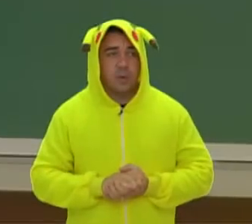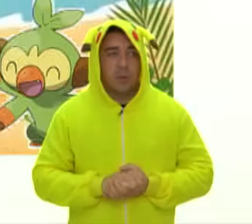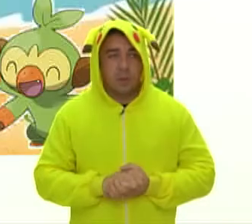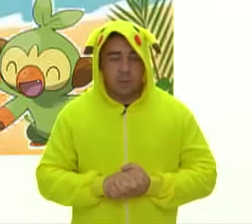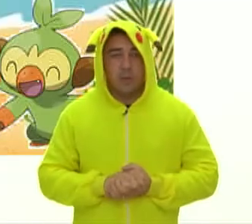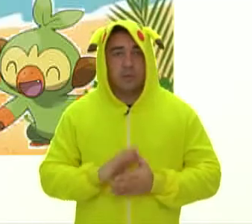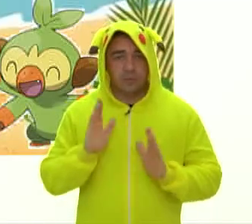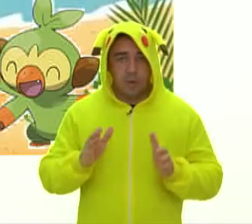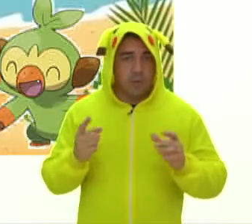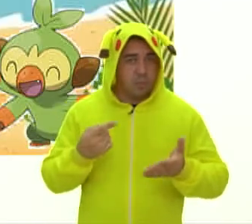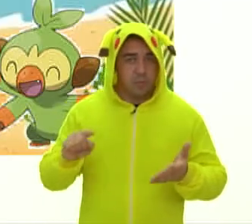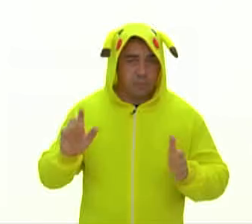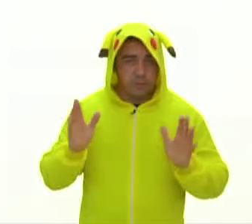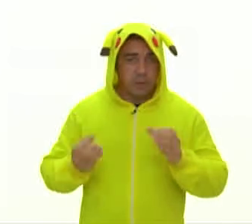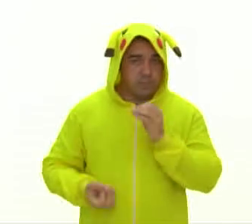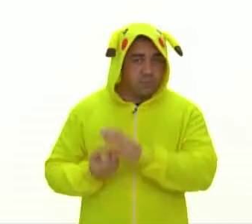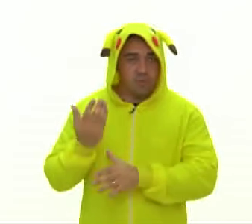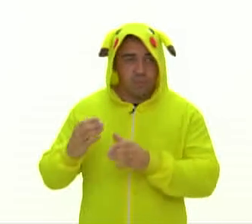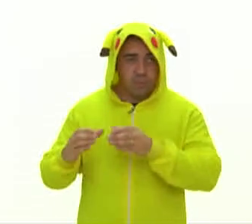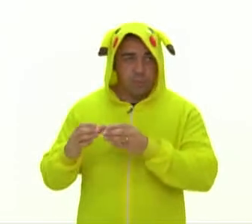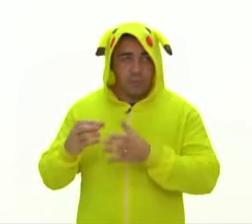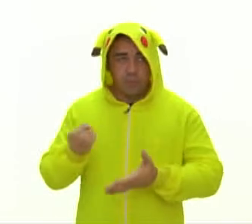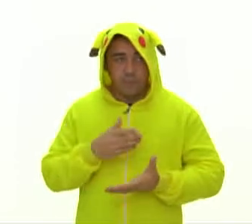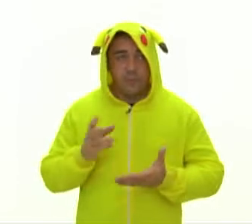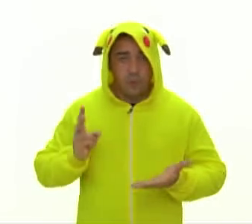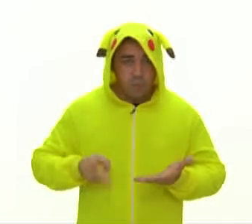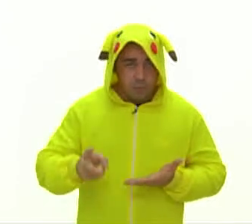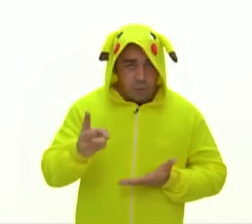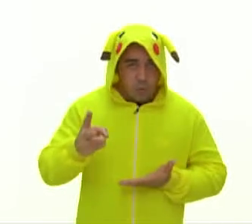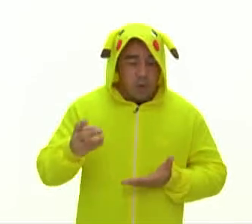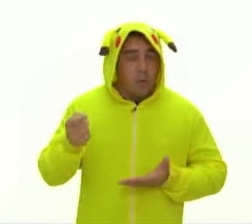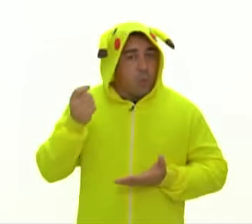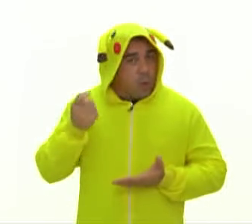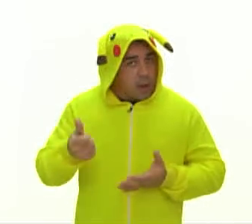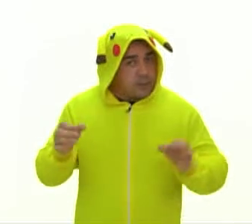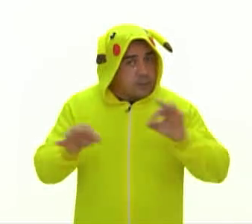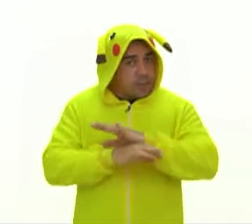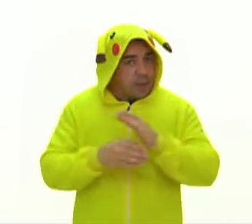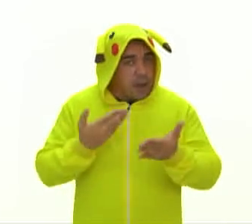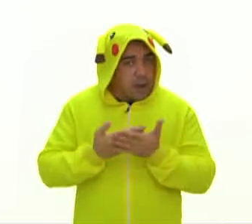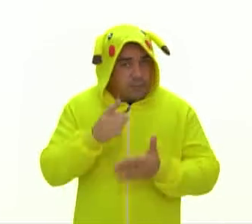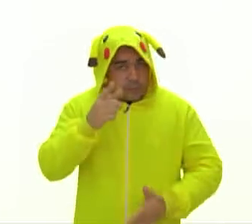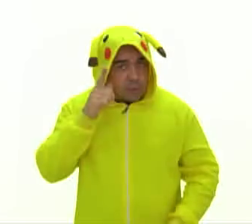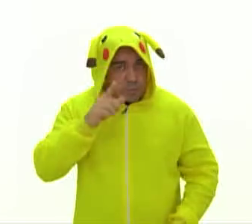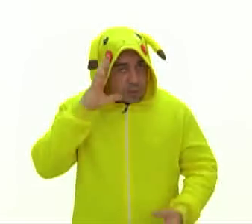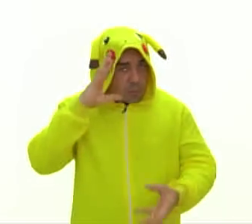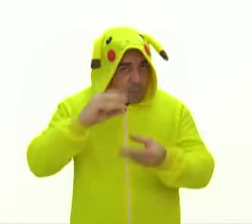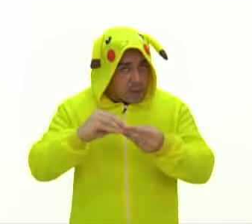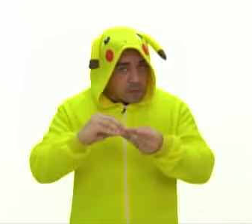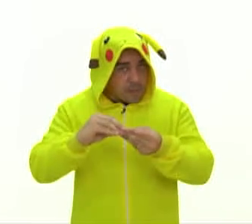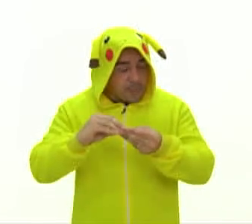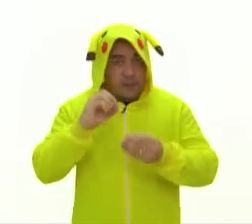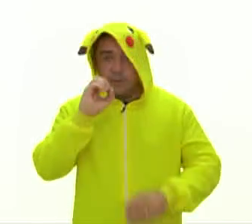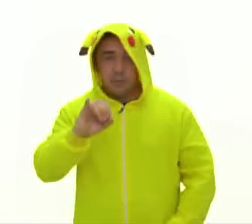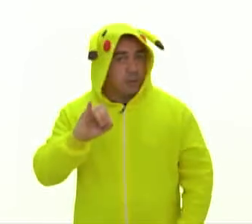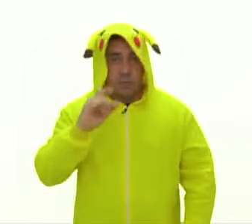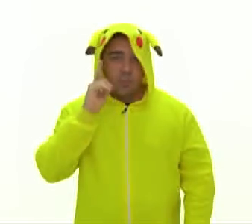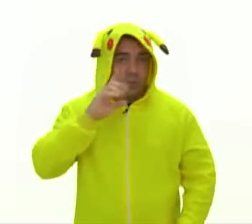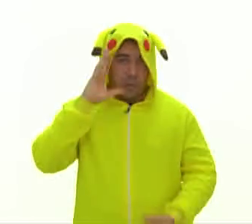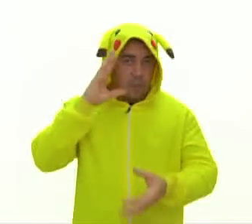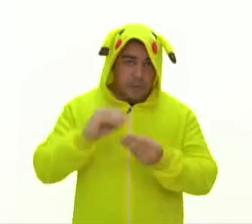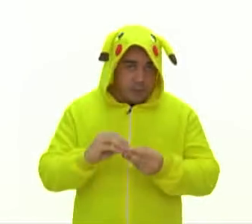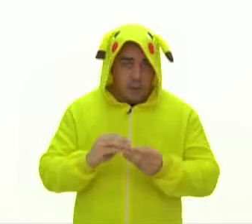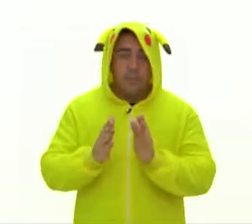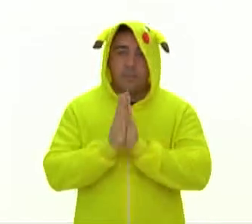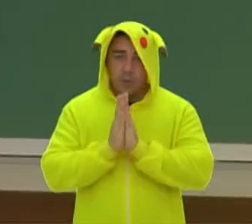aqui, a especiação, certo? Continuando aqui, quase acabando a aula de hoje, gente. Vocês estão conseguindo entender? Se não estão, gente, por